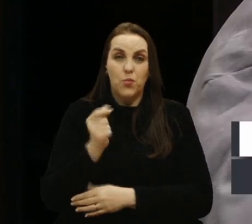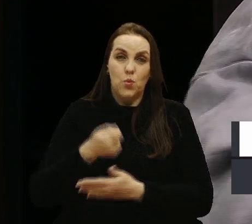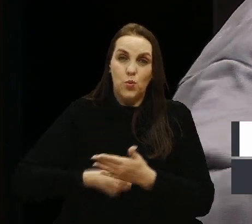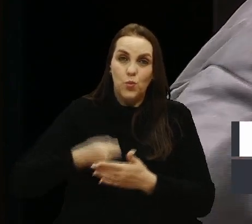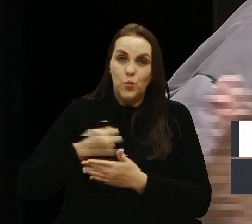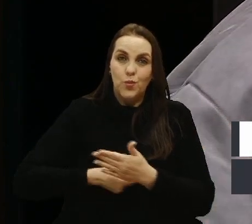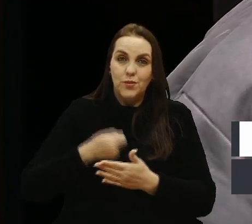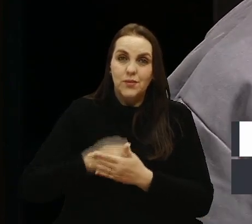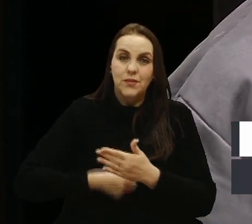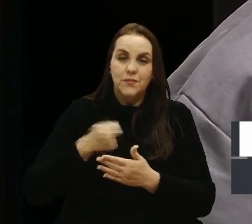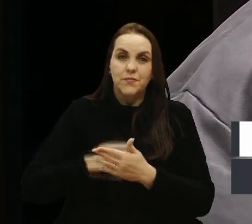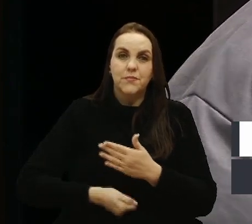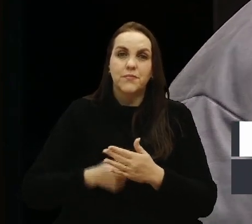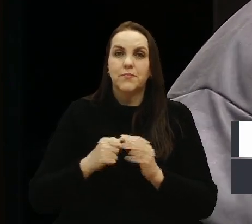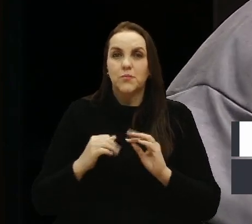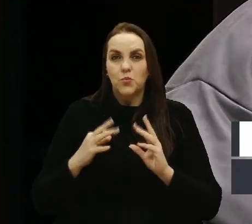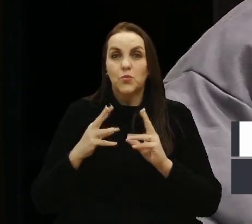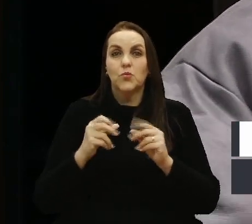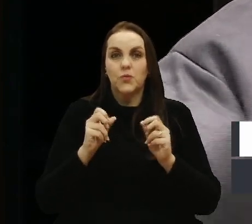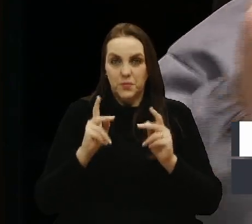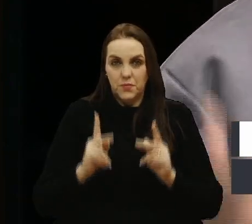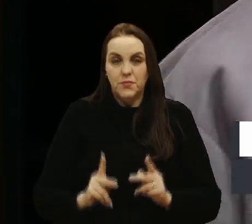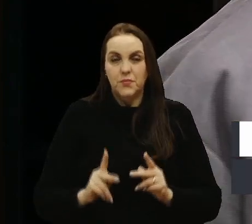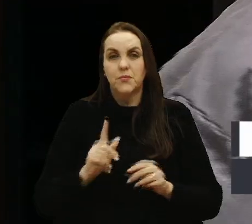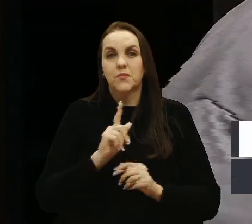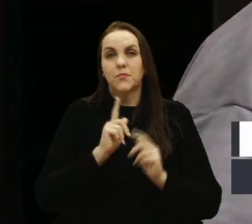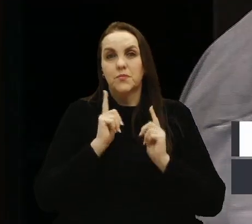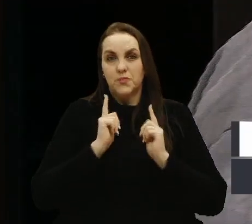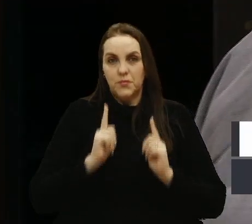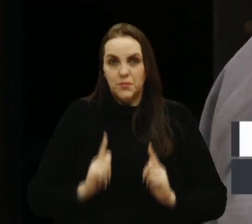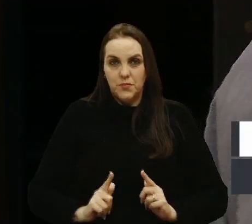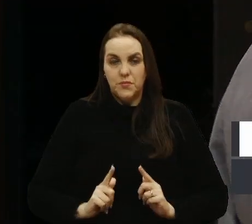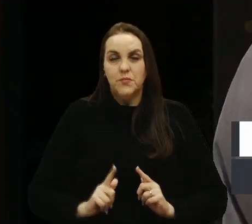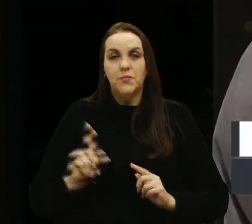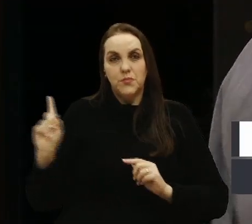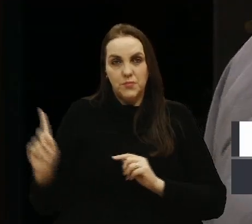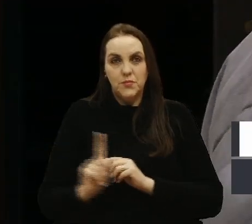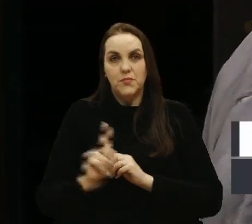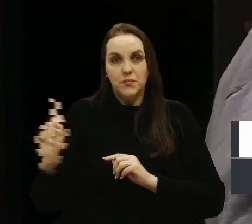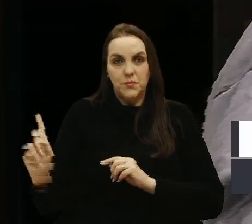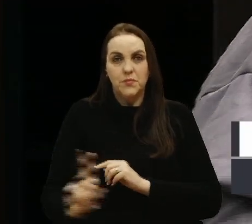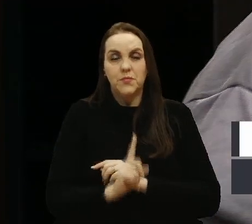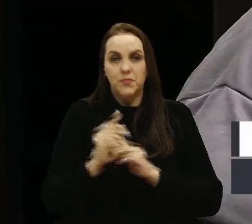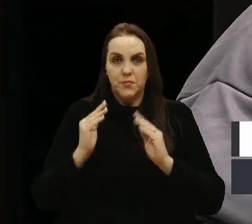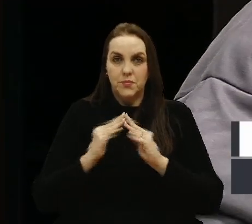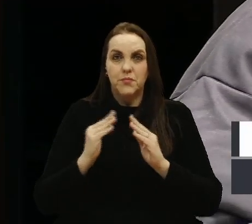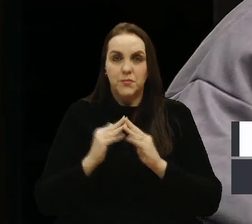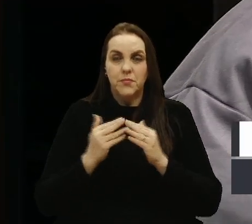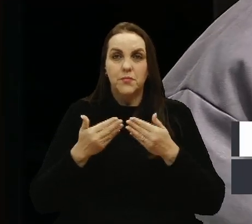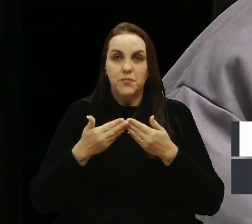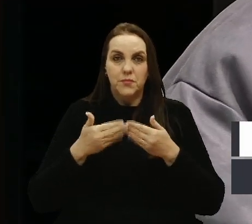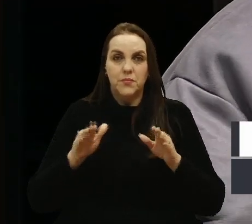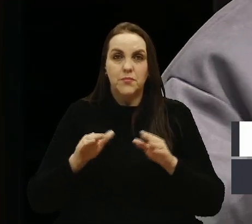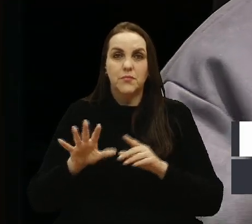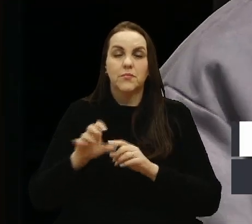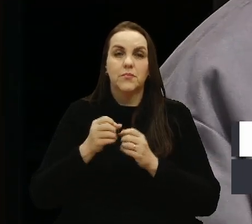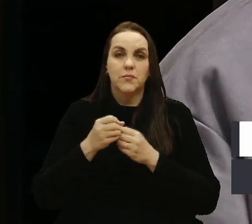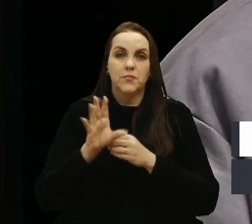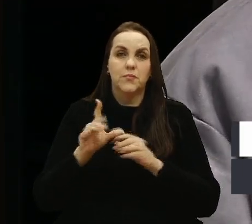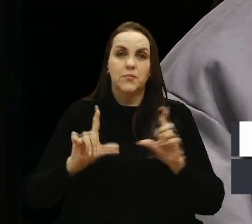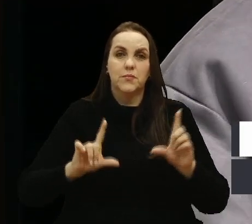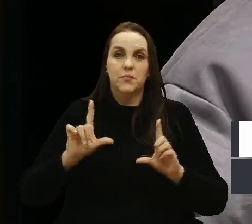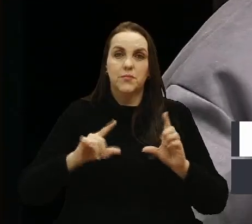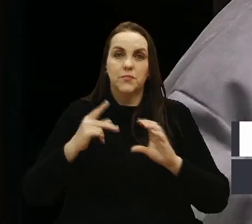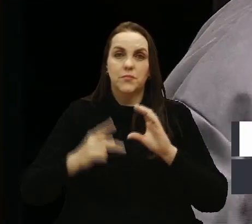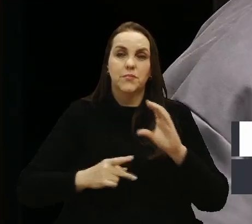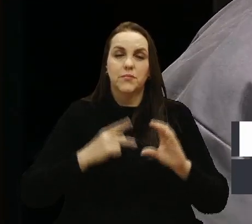por tantos que passaram pela gestão, que passaram por essa casa, que é a abertura do sinal da TV